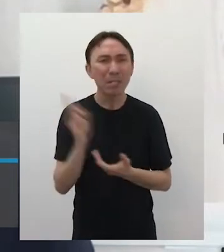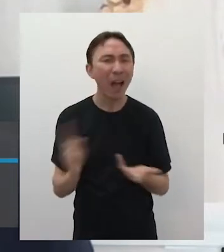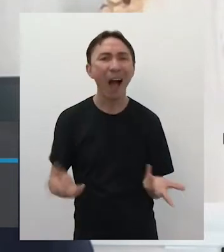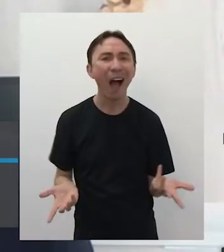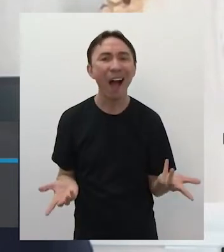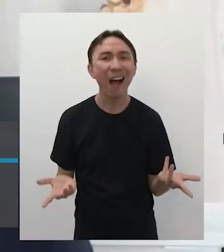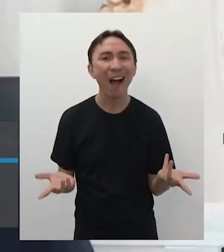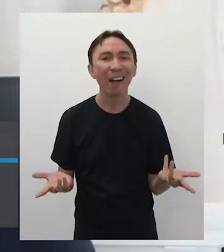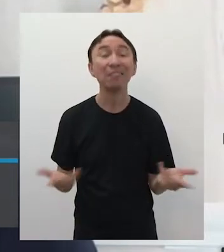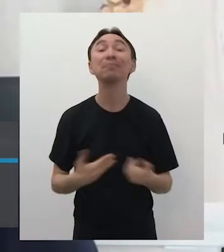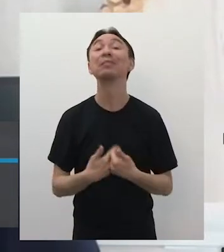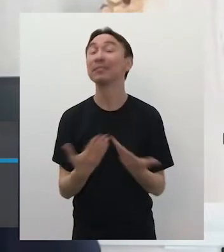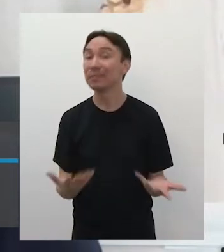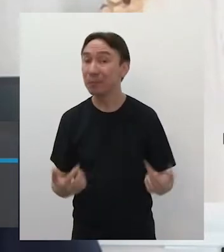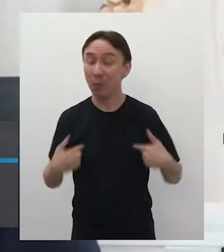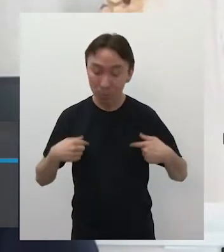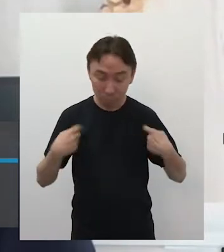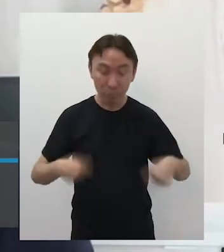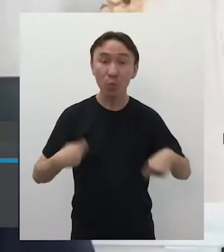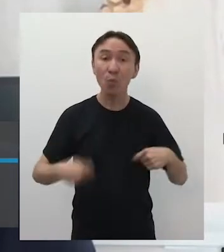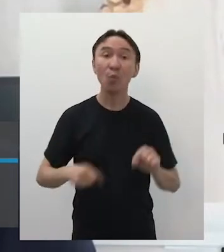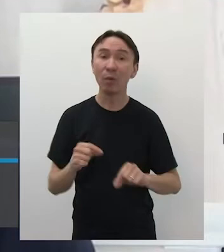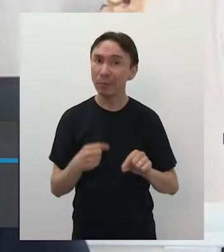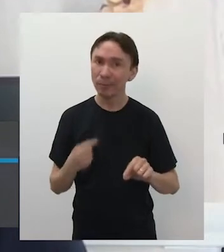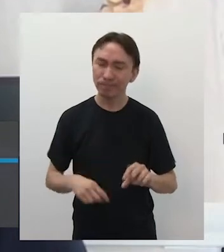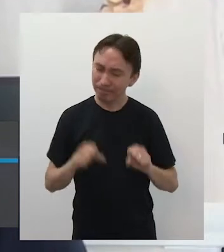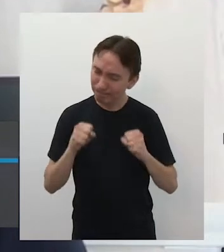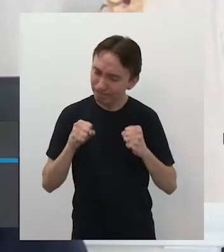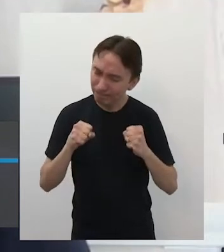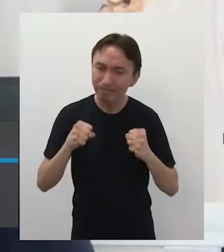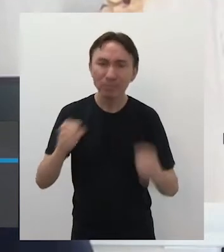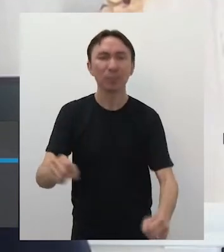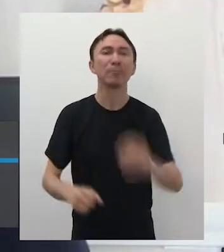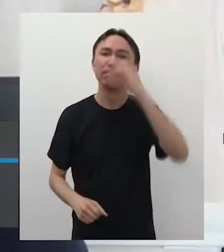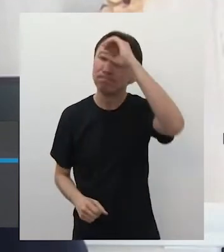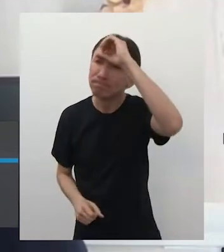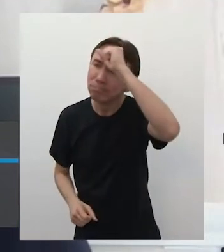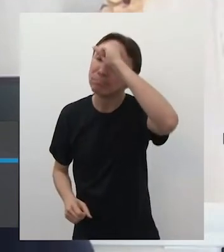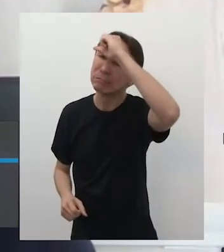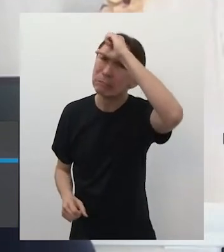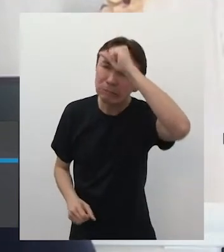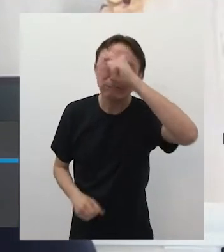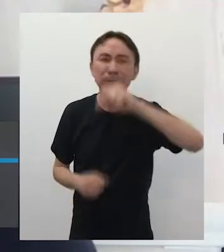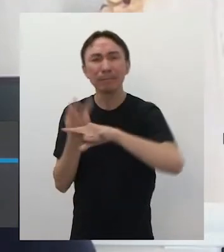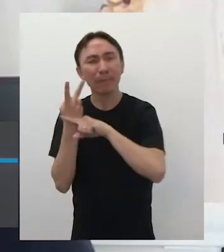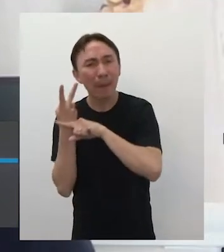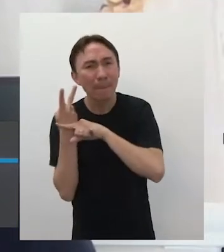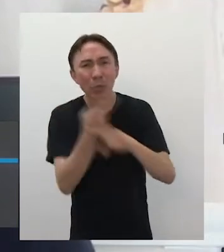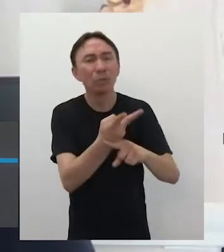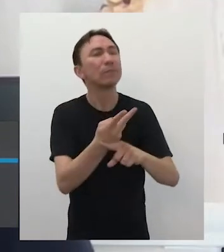mudar? Eu não sabia subir vídeos, eu não sabia gravar aulas. Então, foi um